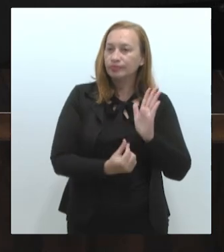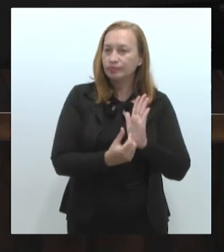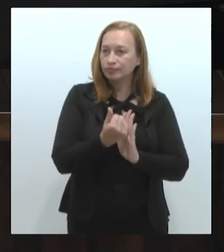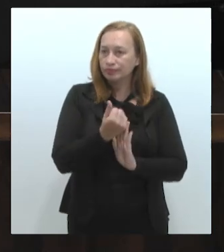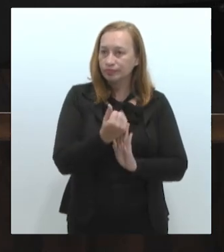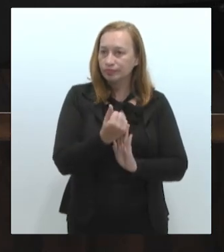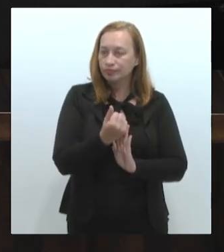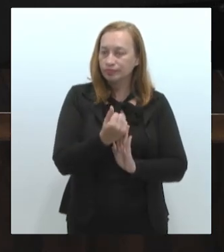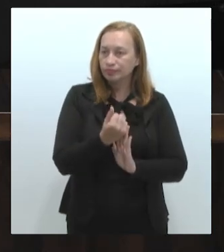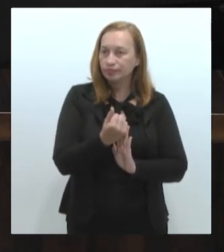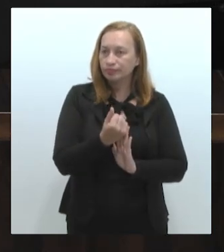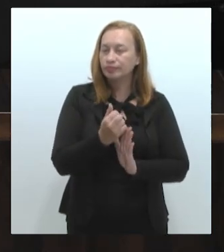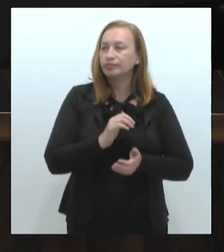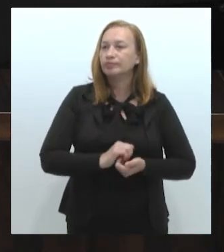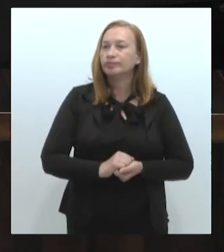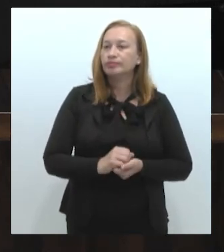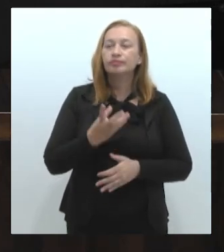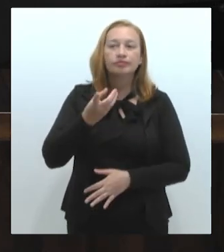Orçamento,